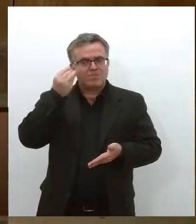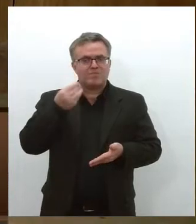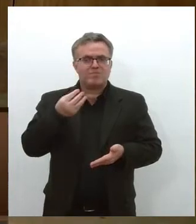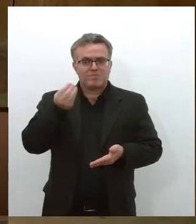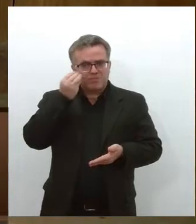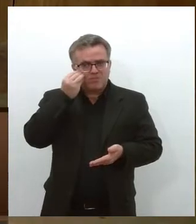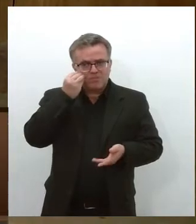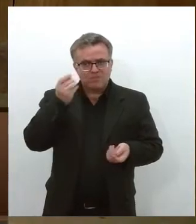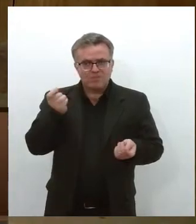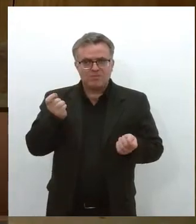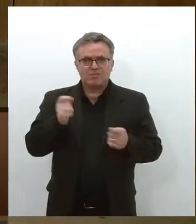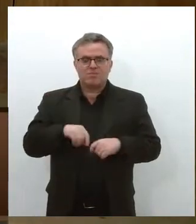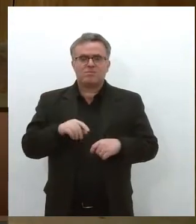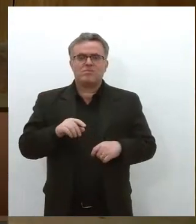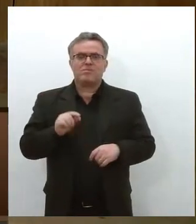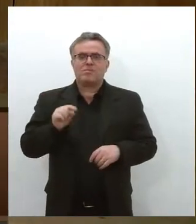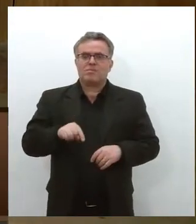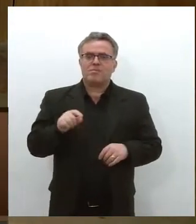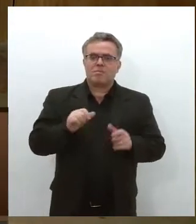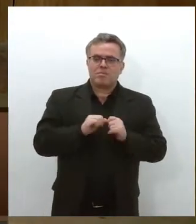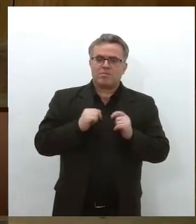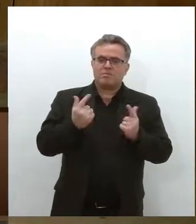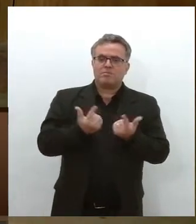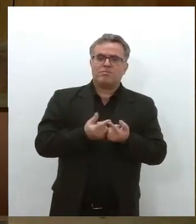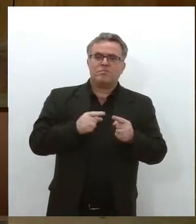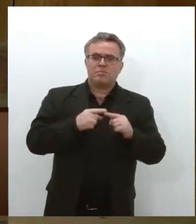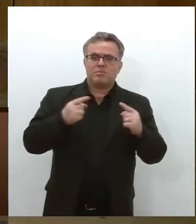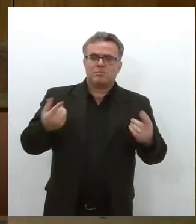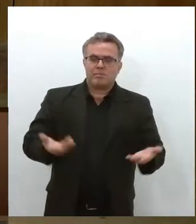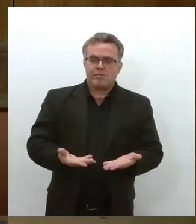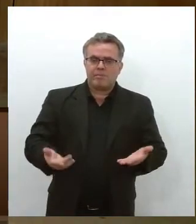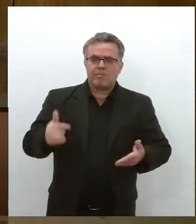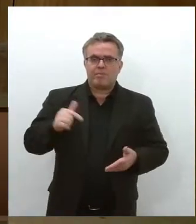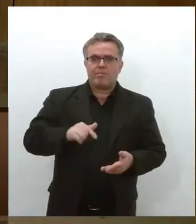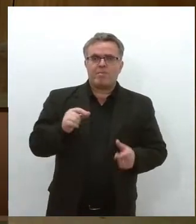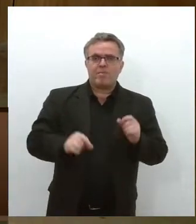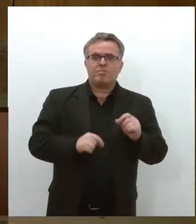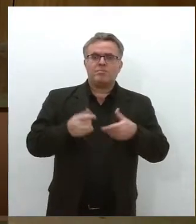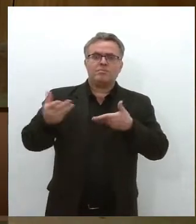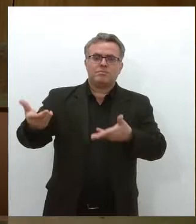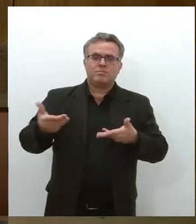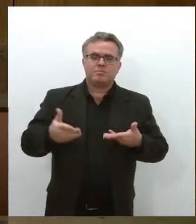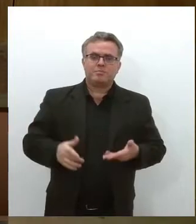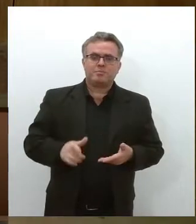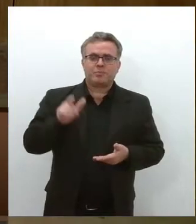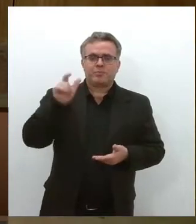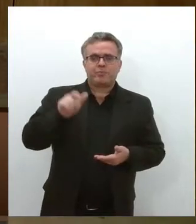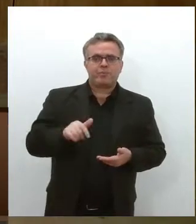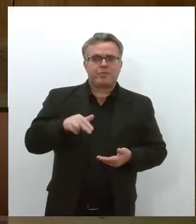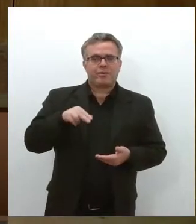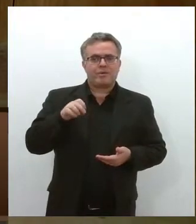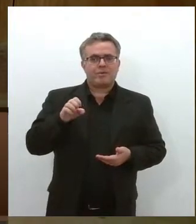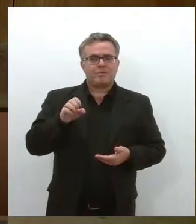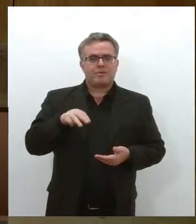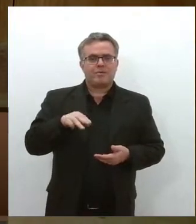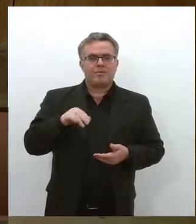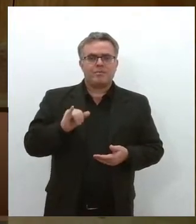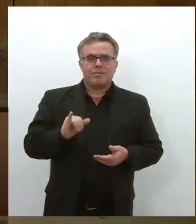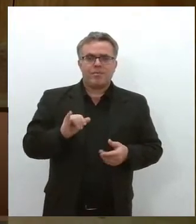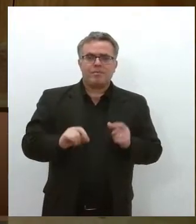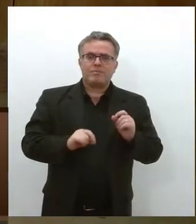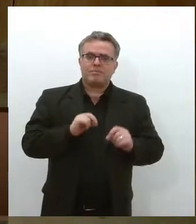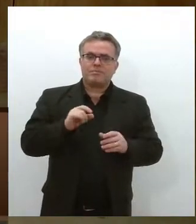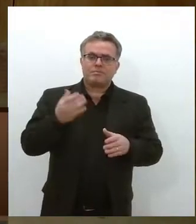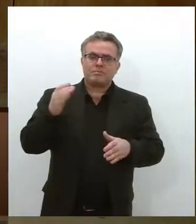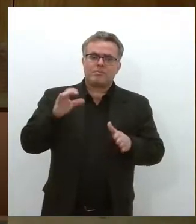aqui na Casa Legislativa. Mas agora, nesse primeiro bloco, a gente recebe a Noemi Araújo Lopes, que é cientista